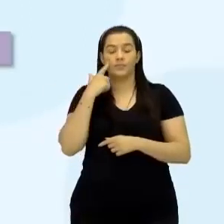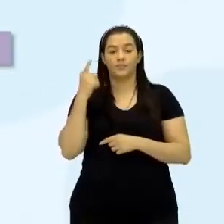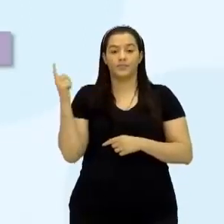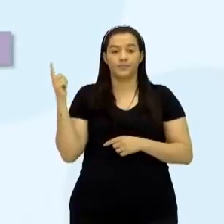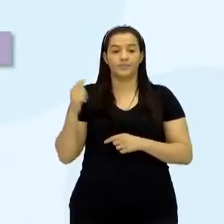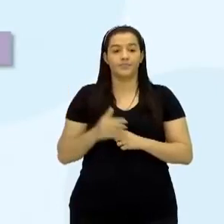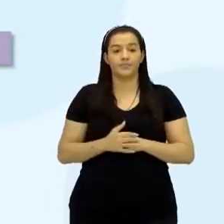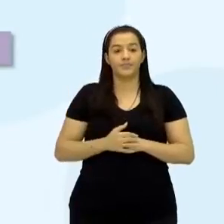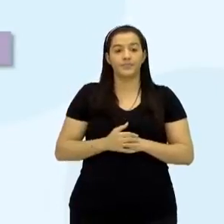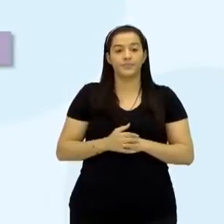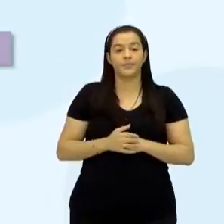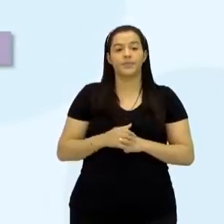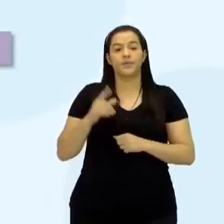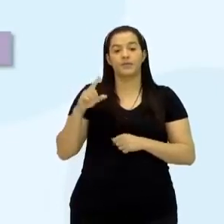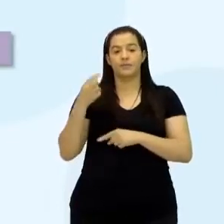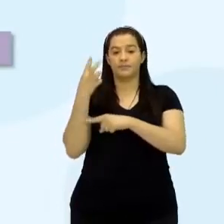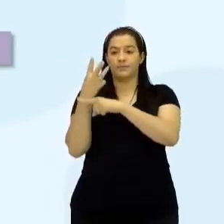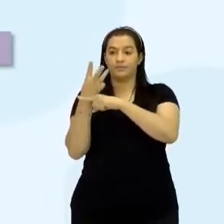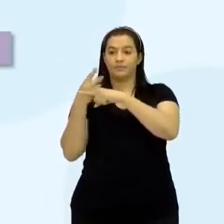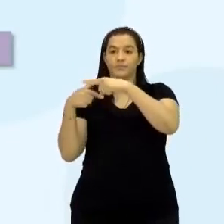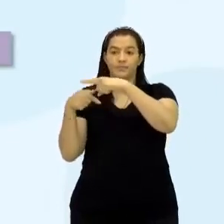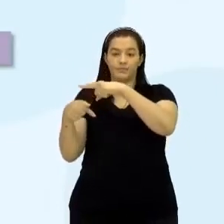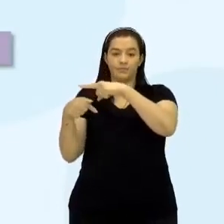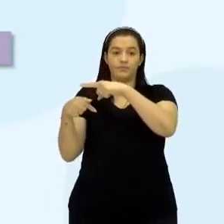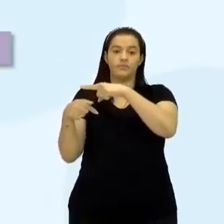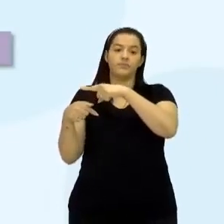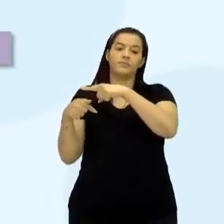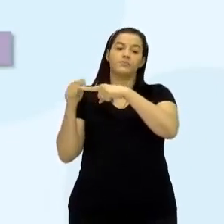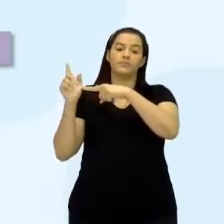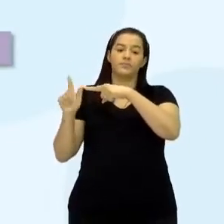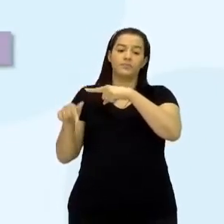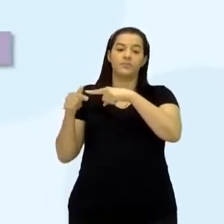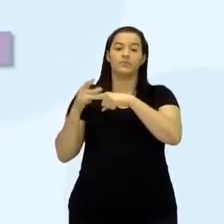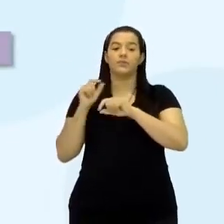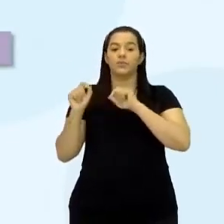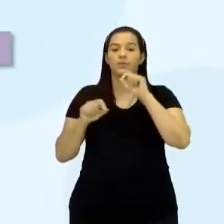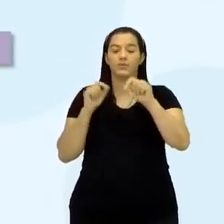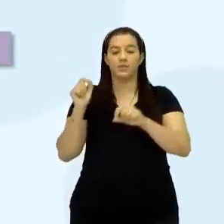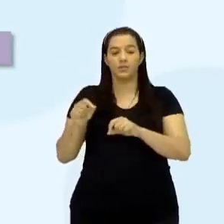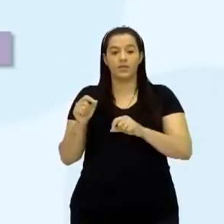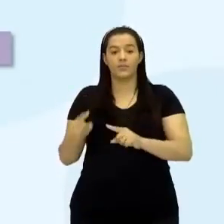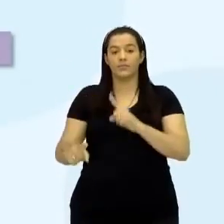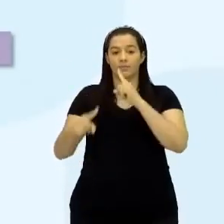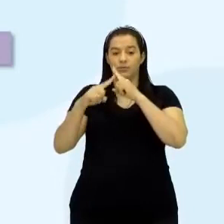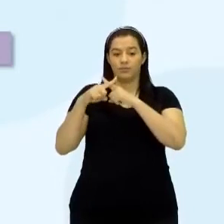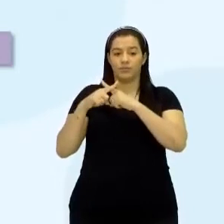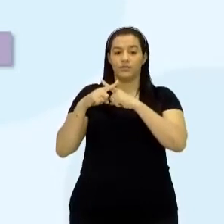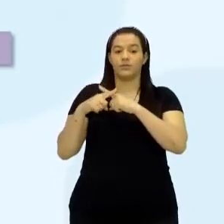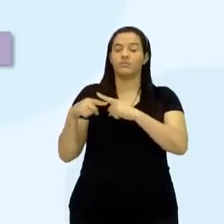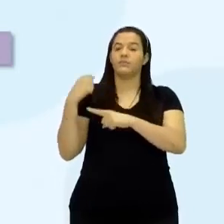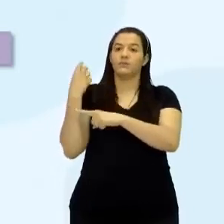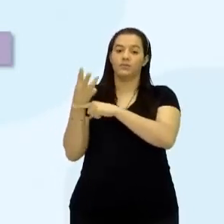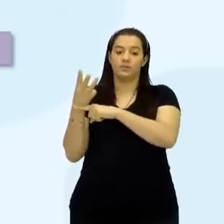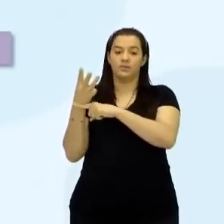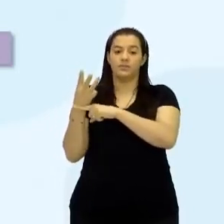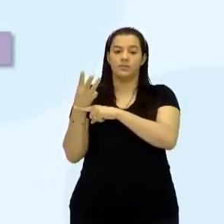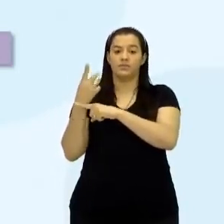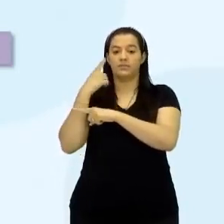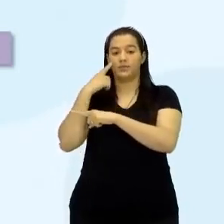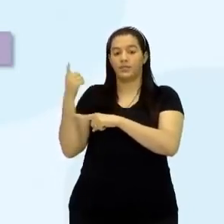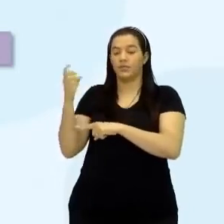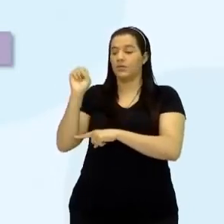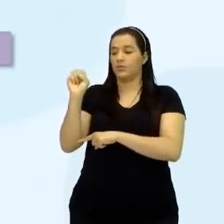ó. 3/7 de 2.800. Eu vou pegar o 2.800, vou multiplicar pelo 3, ó.